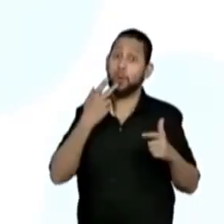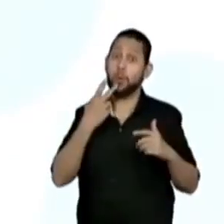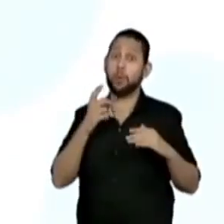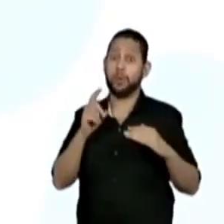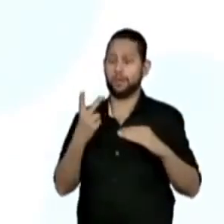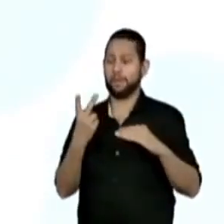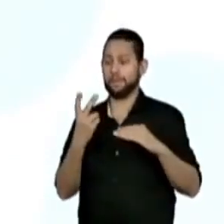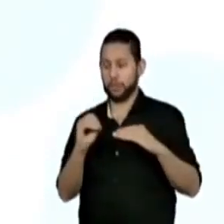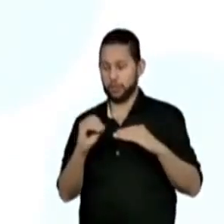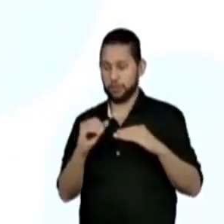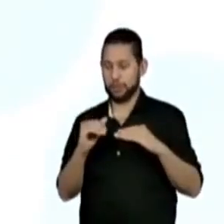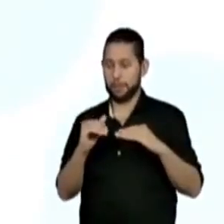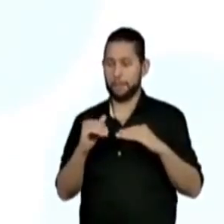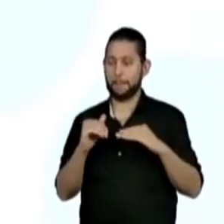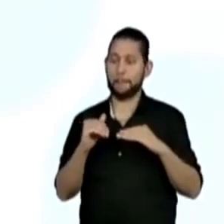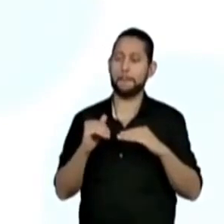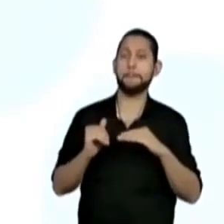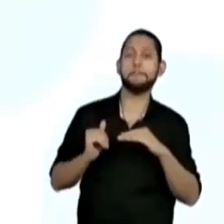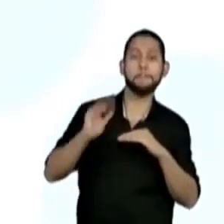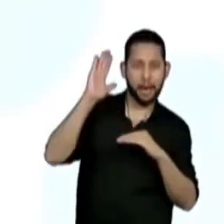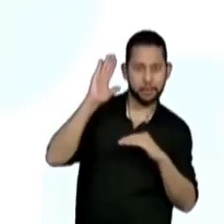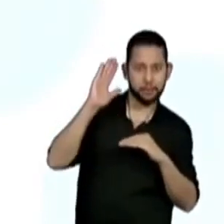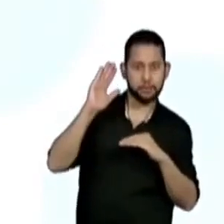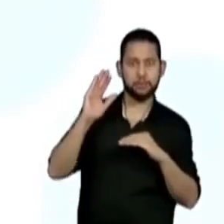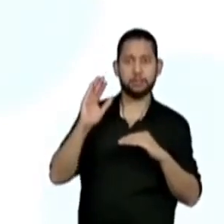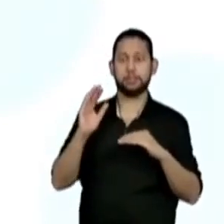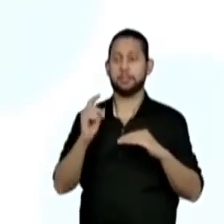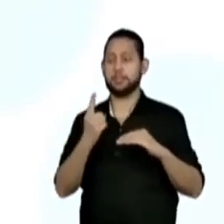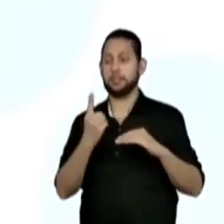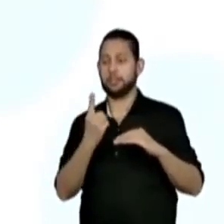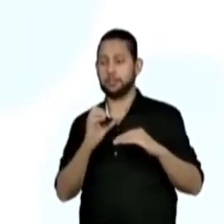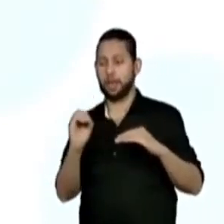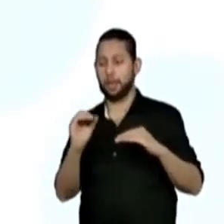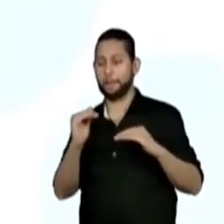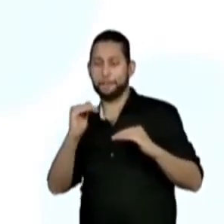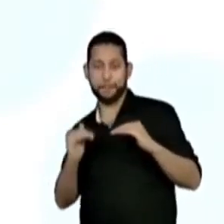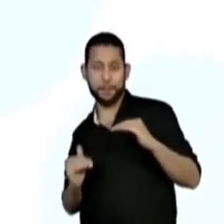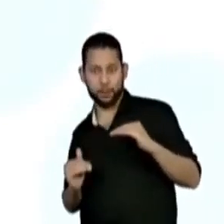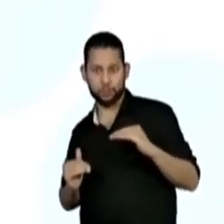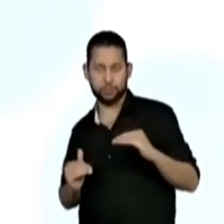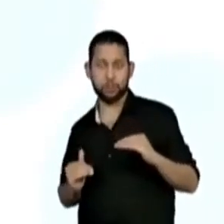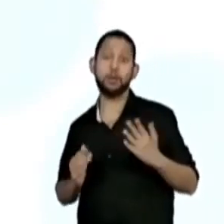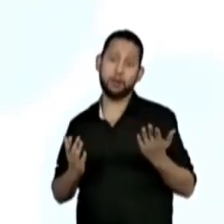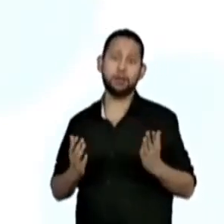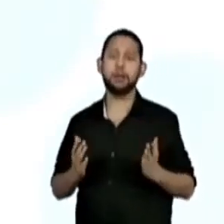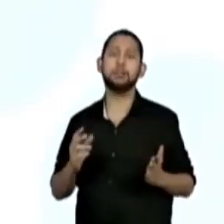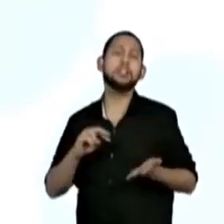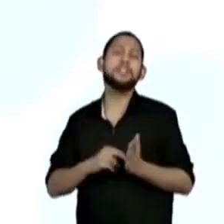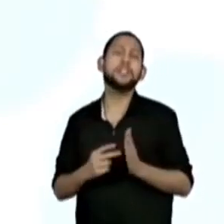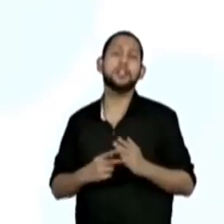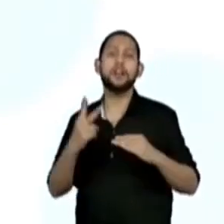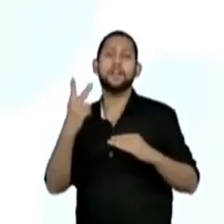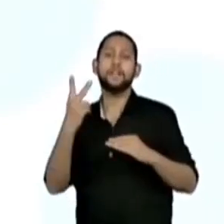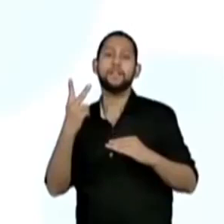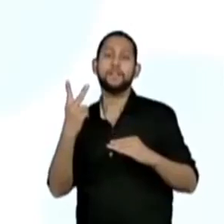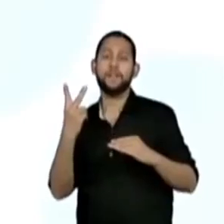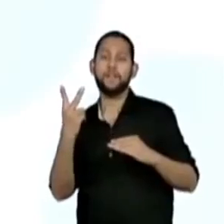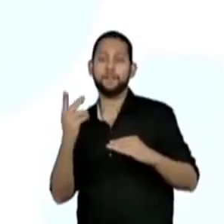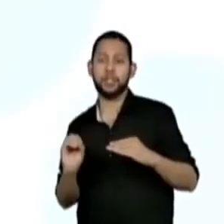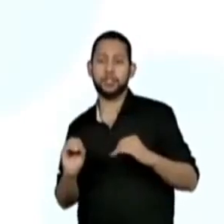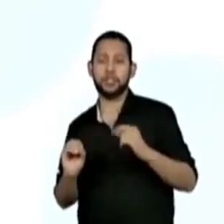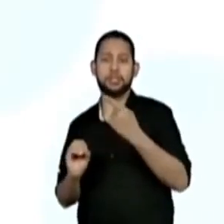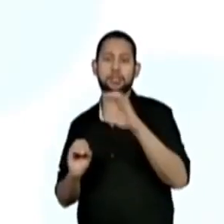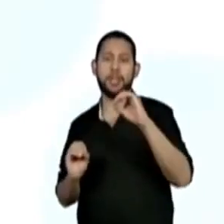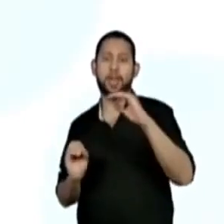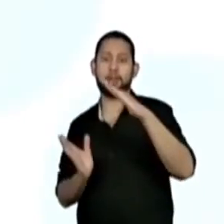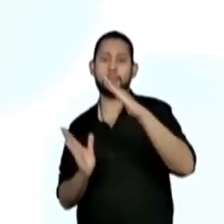20 mas menos de 100 Entendi então tá entre 20 e 100 é isso isso